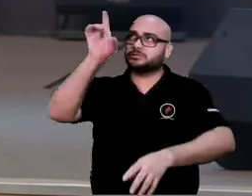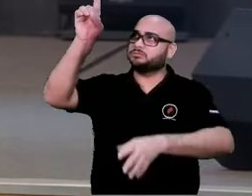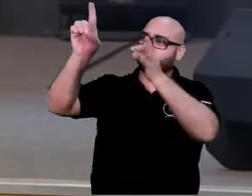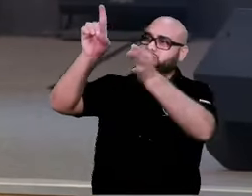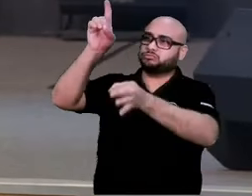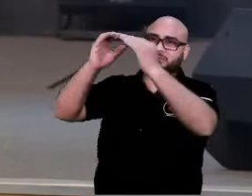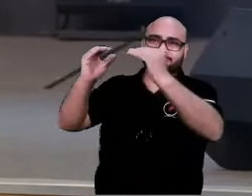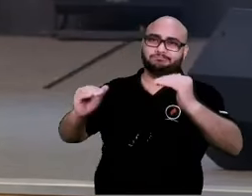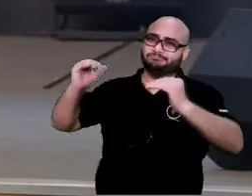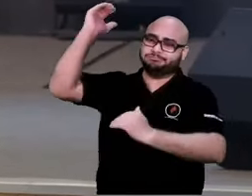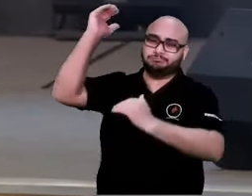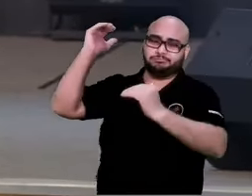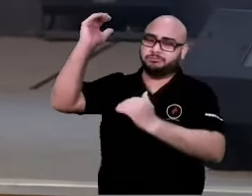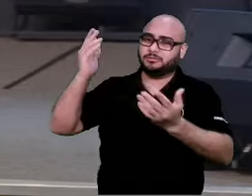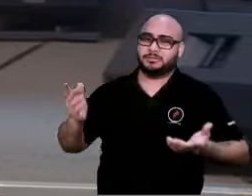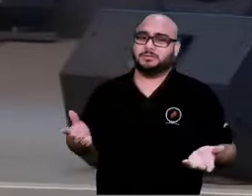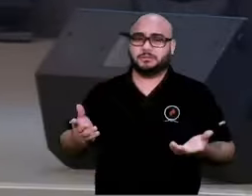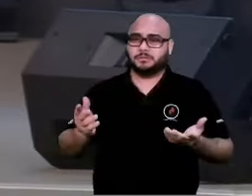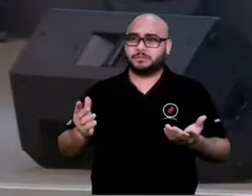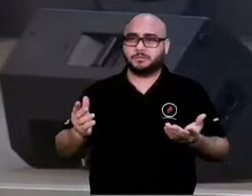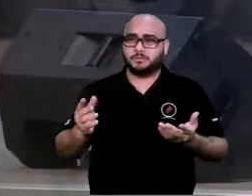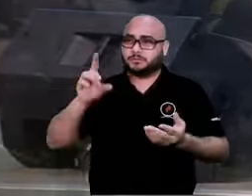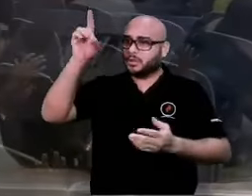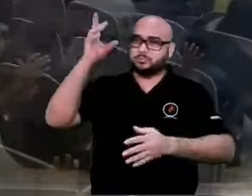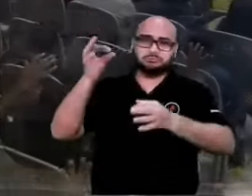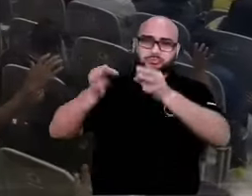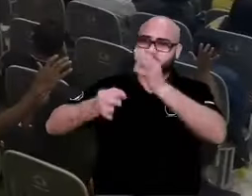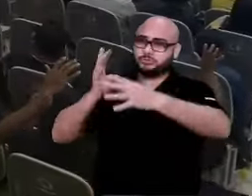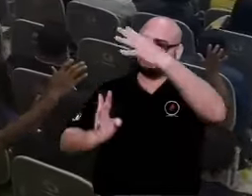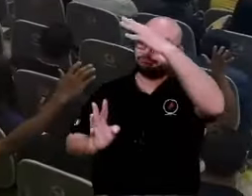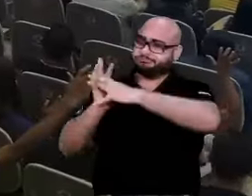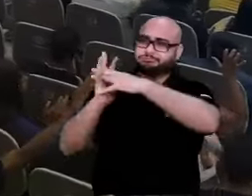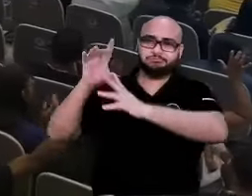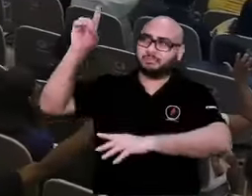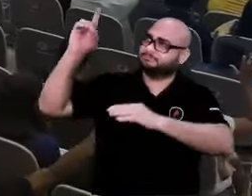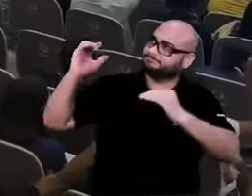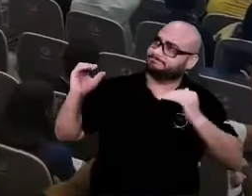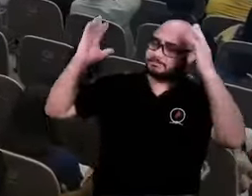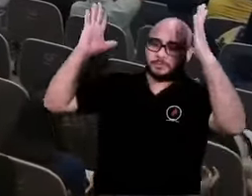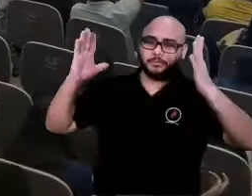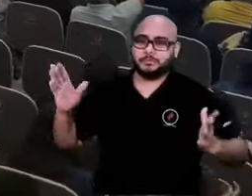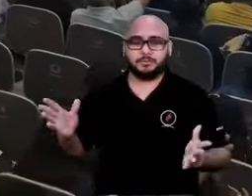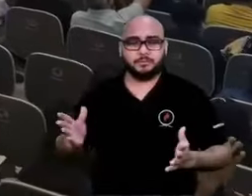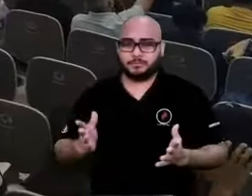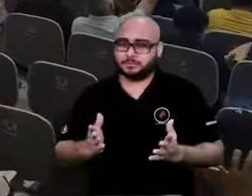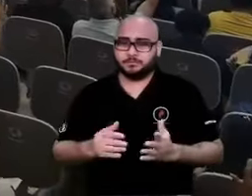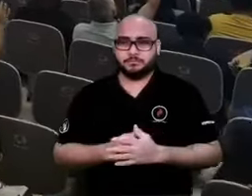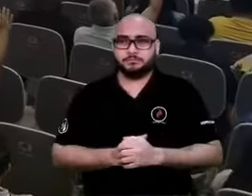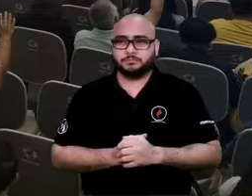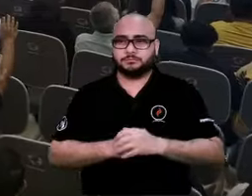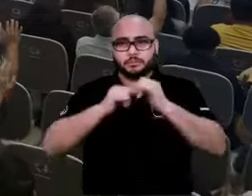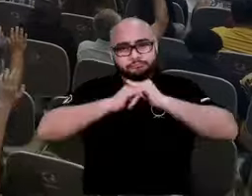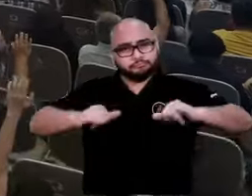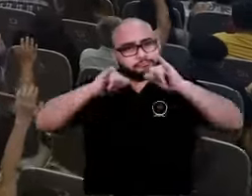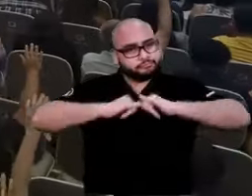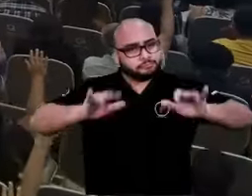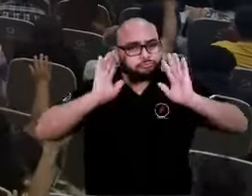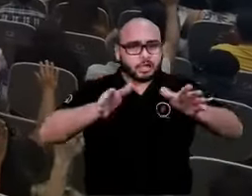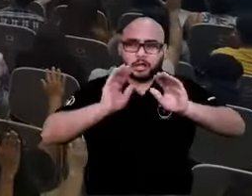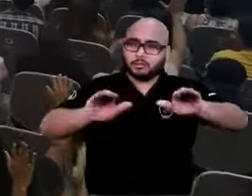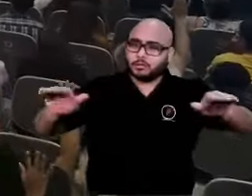portas, Ele é justo. Mas se Ele fechar, eu continuo dizendo: eu confio,